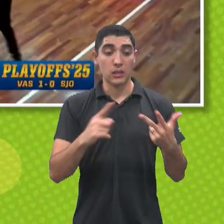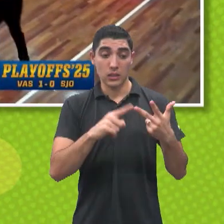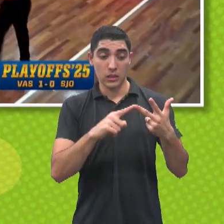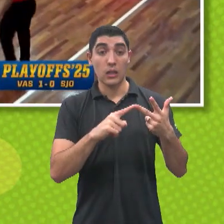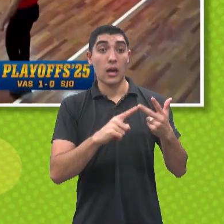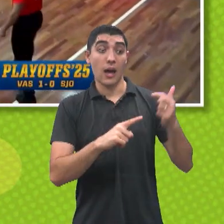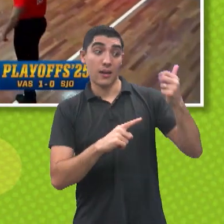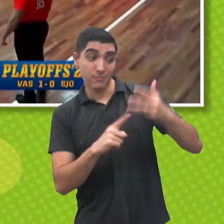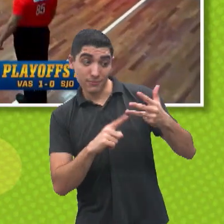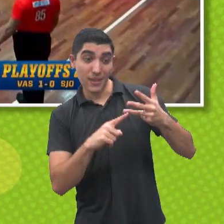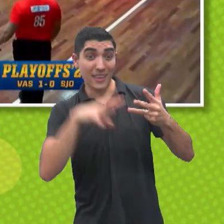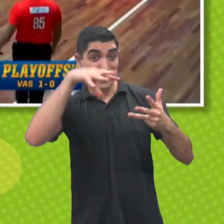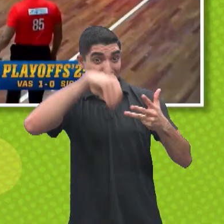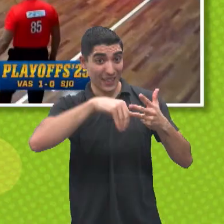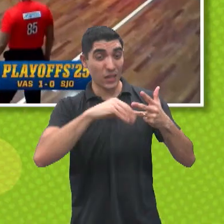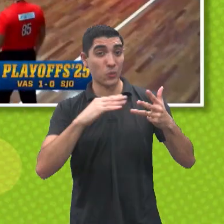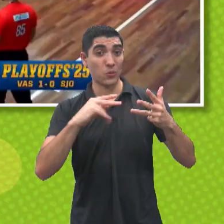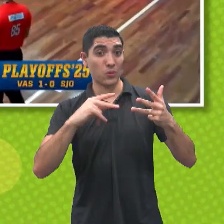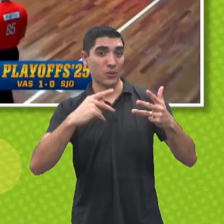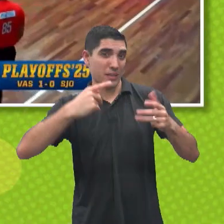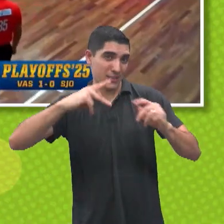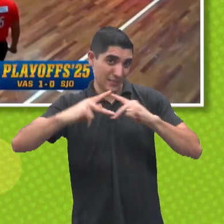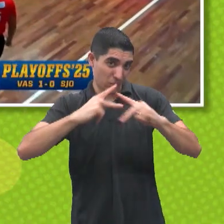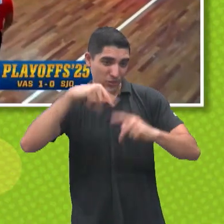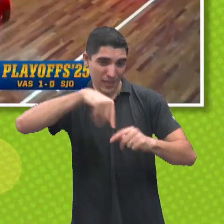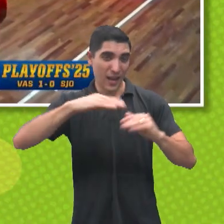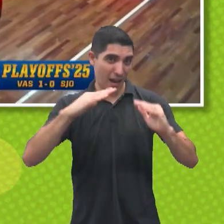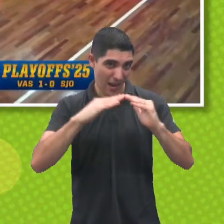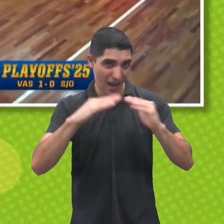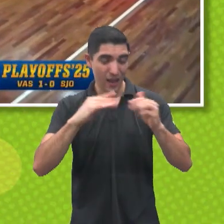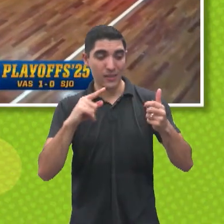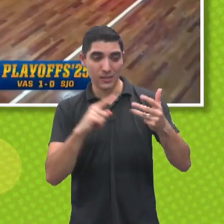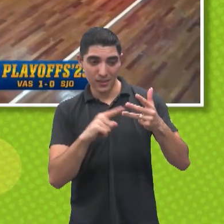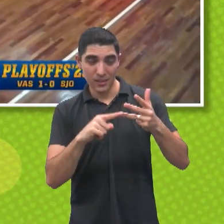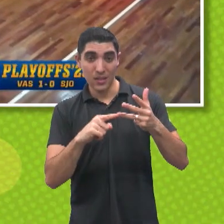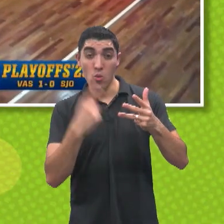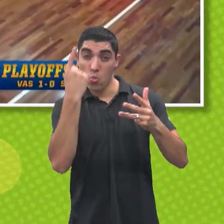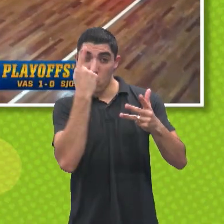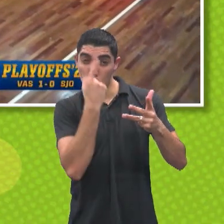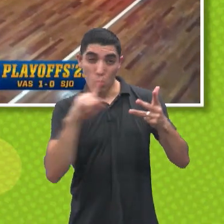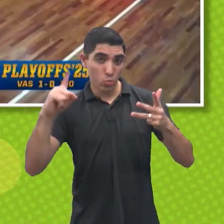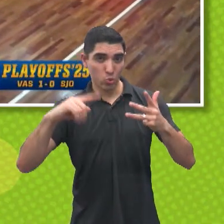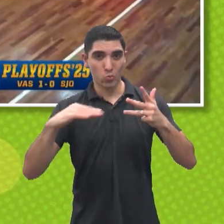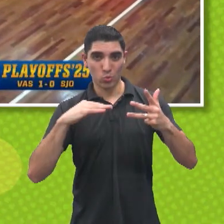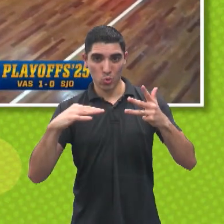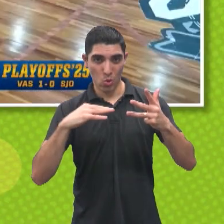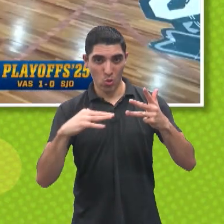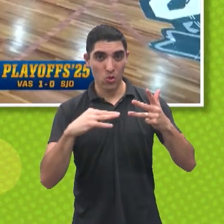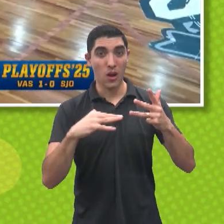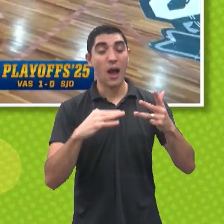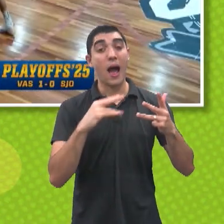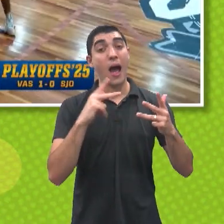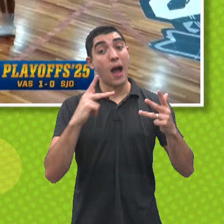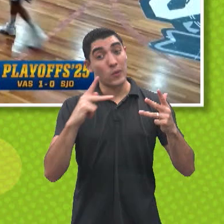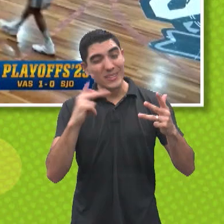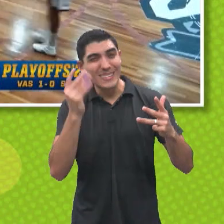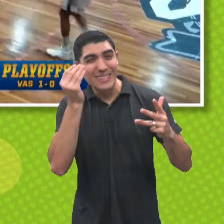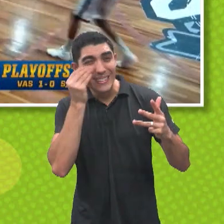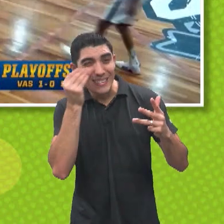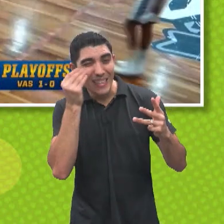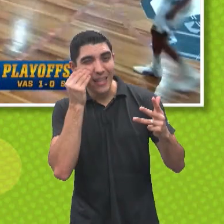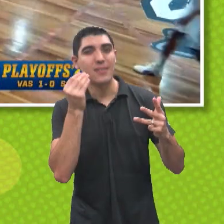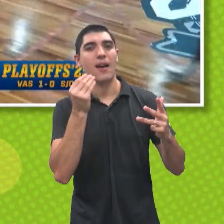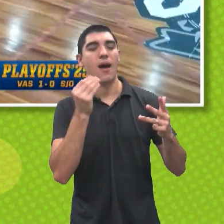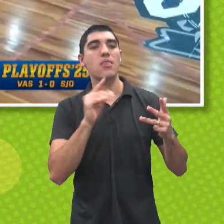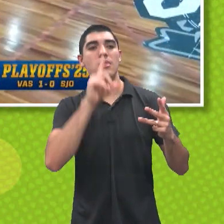esse jogo para São José, que é o último jogo dessas quartas de final em São José dos Campos, para tentar aí sim